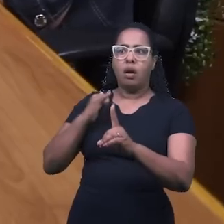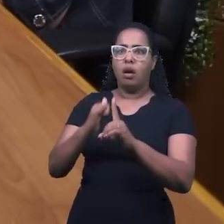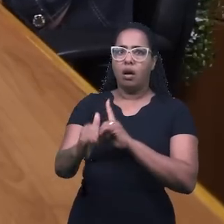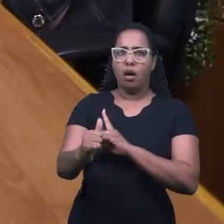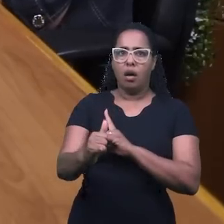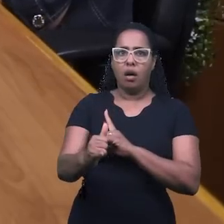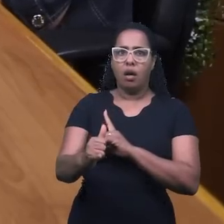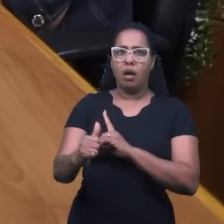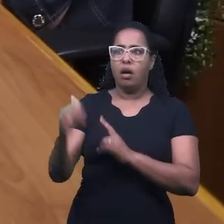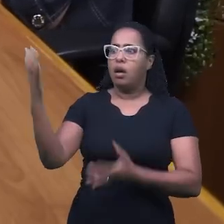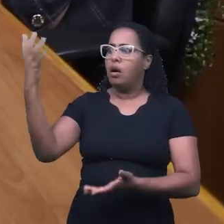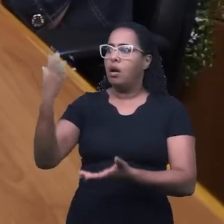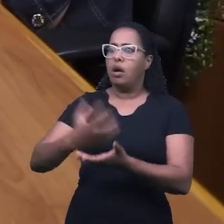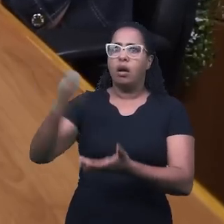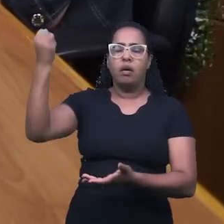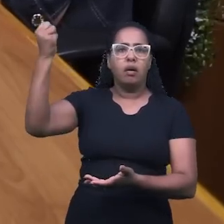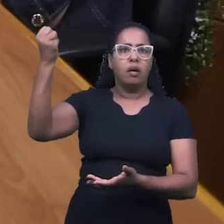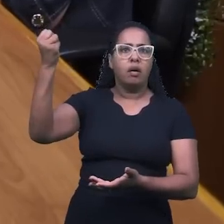profecia,